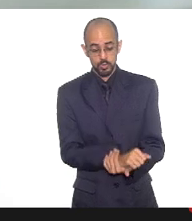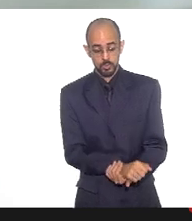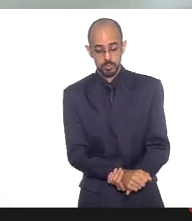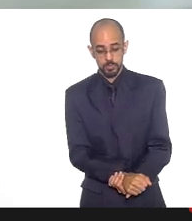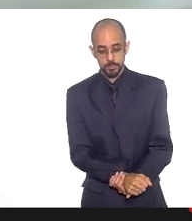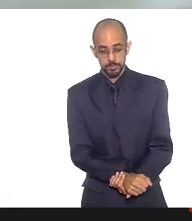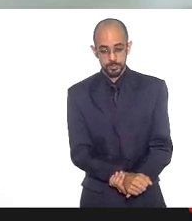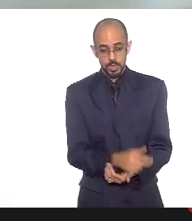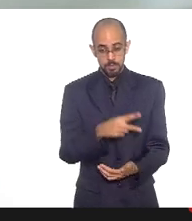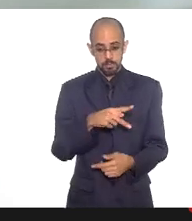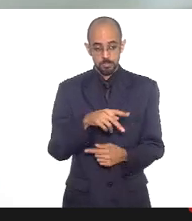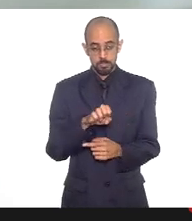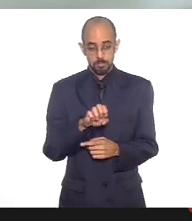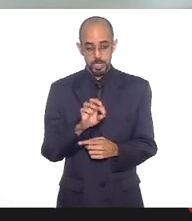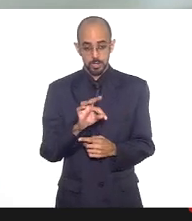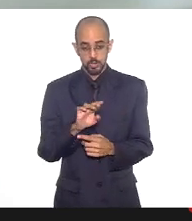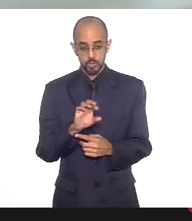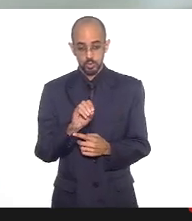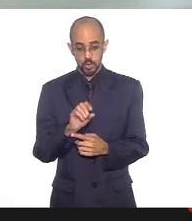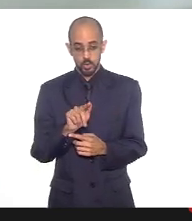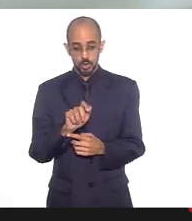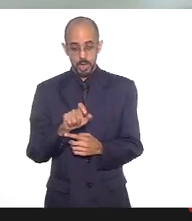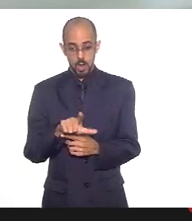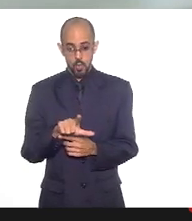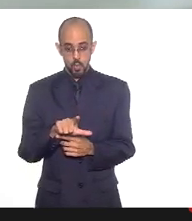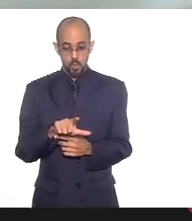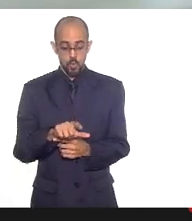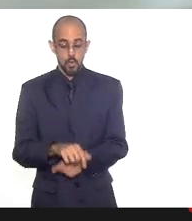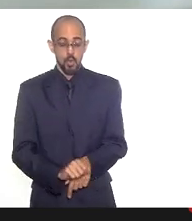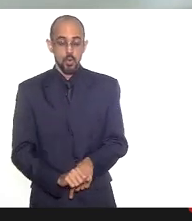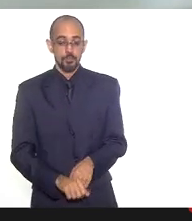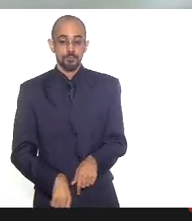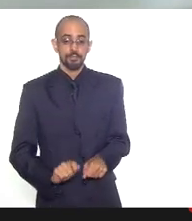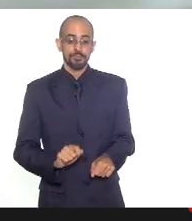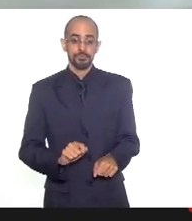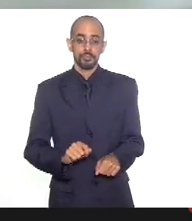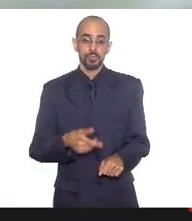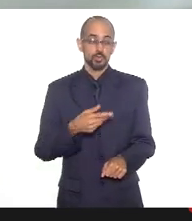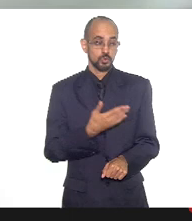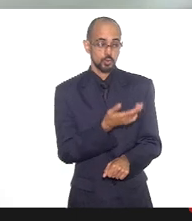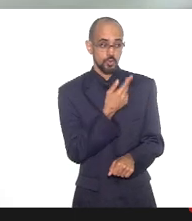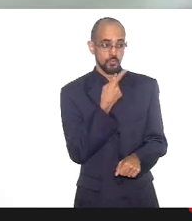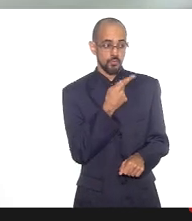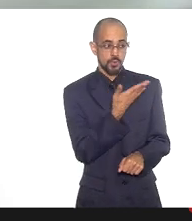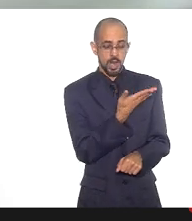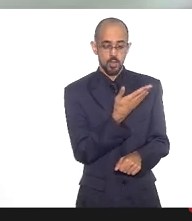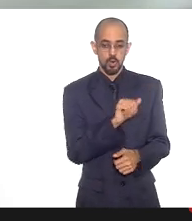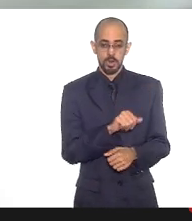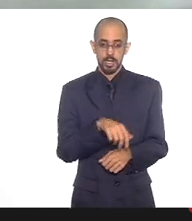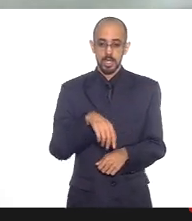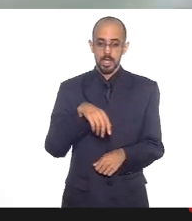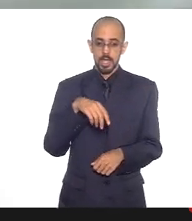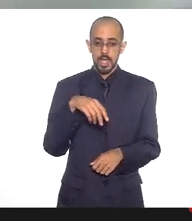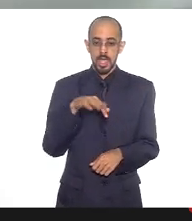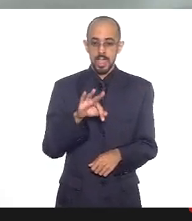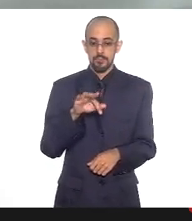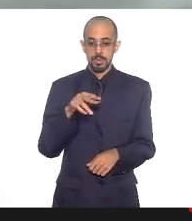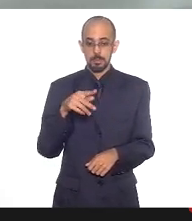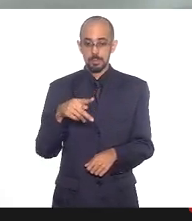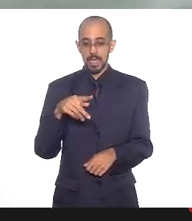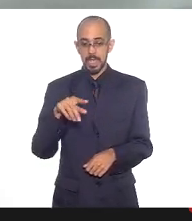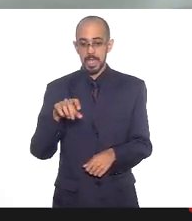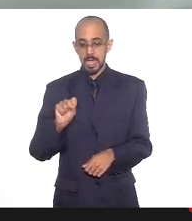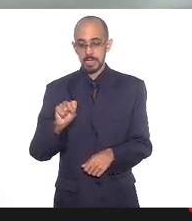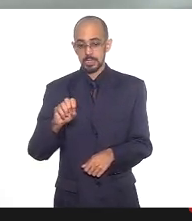falando da Petrogal, né? Foi o Guilherme Morelli, que a FPSO Carioca, que